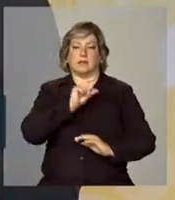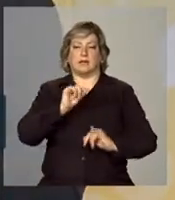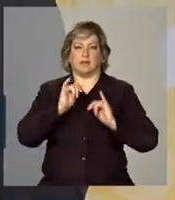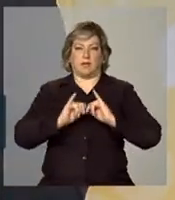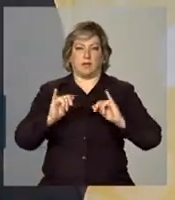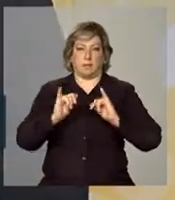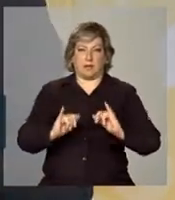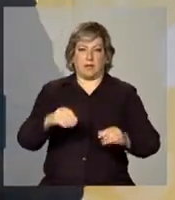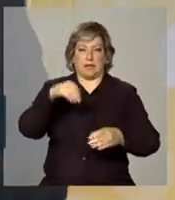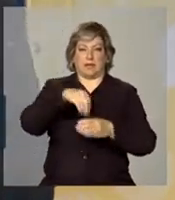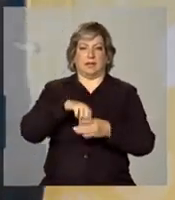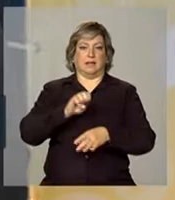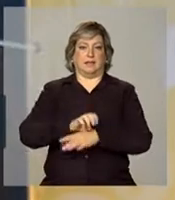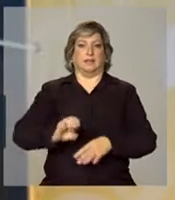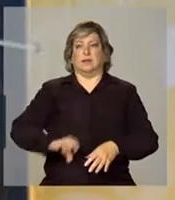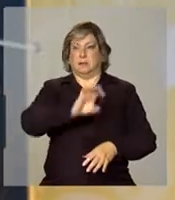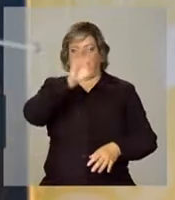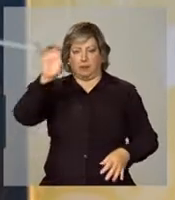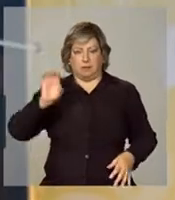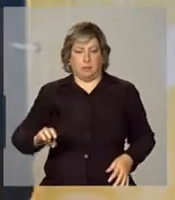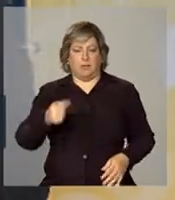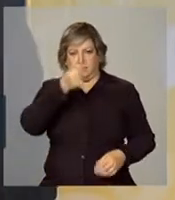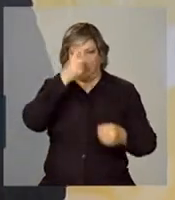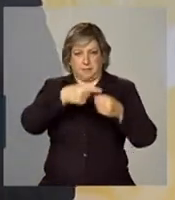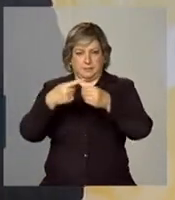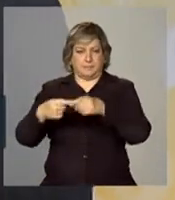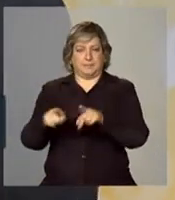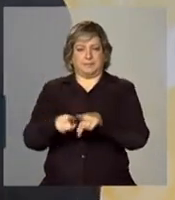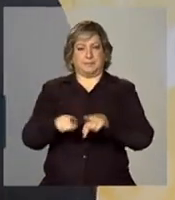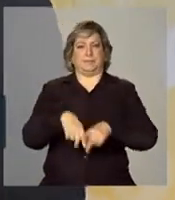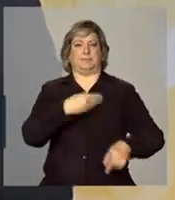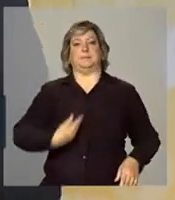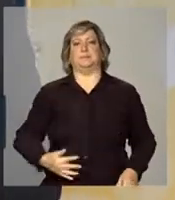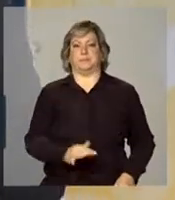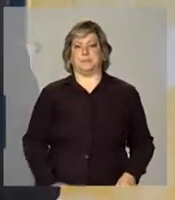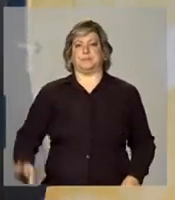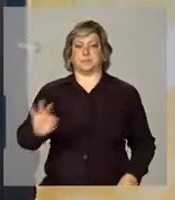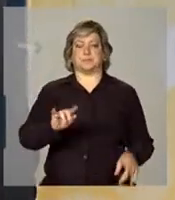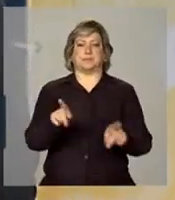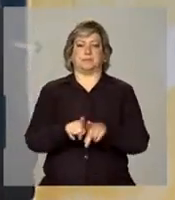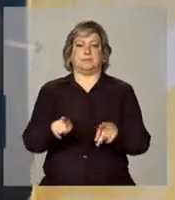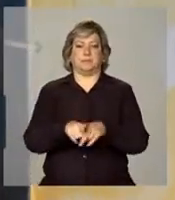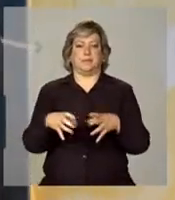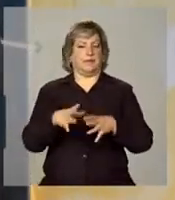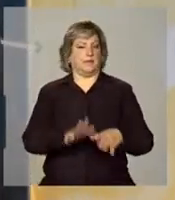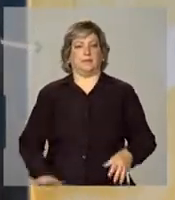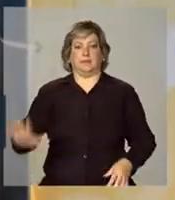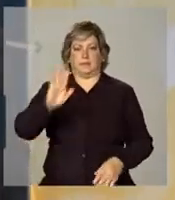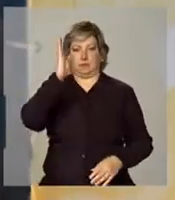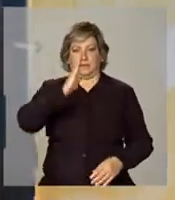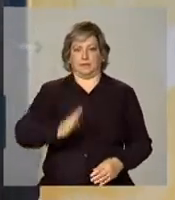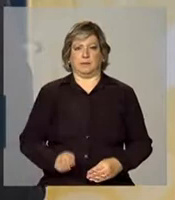nos estados e municípios, baseado na própria experiência do governo federal também na implantação no âmbito federal.